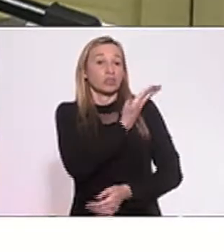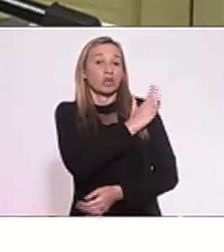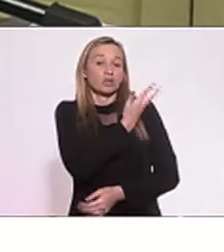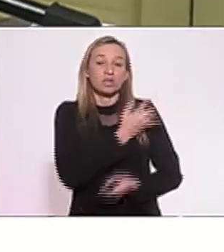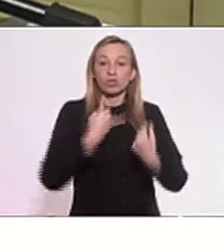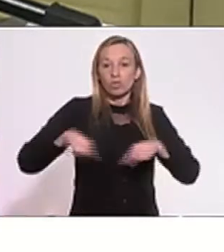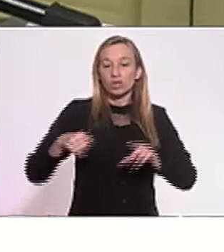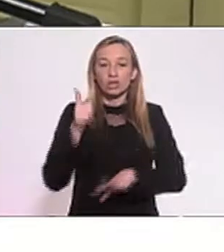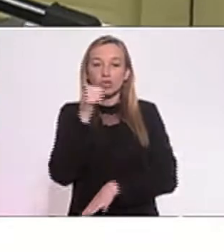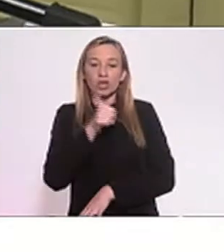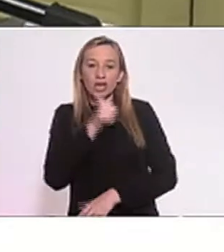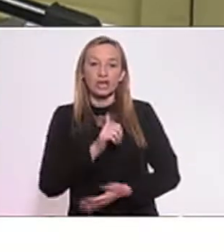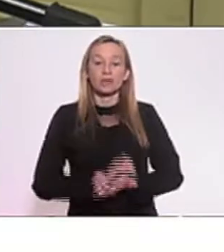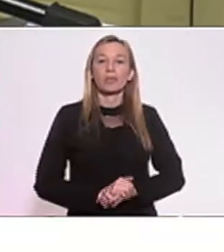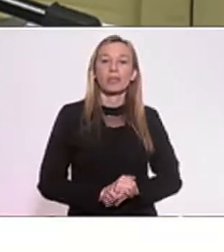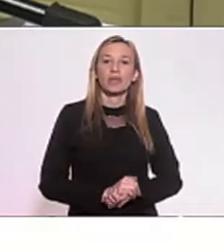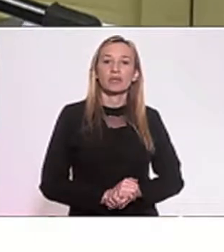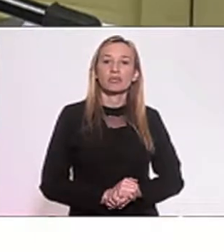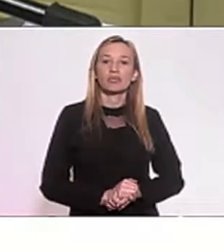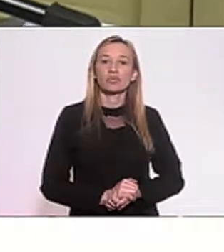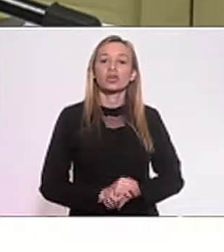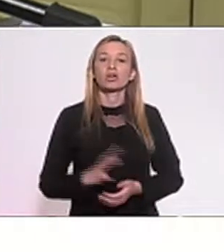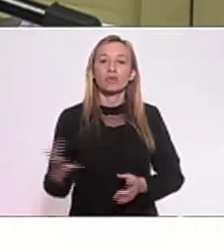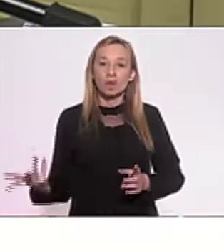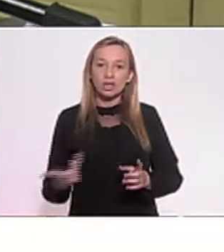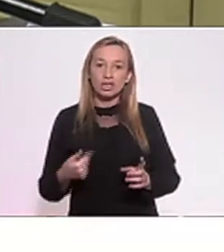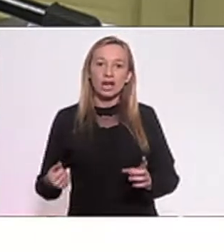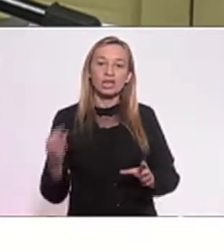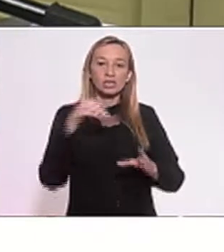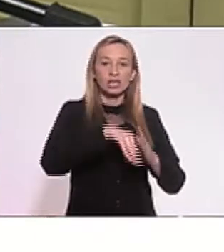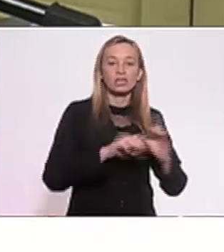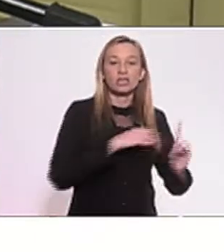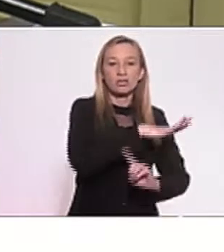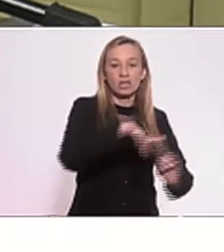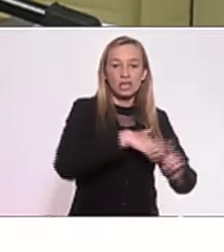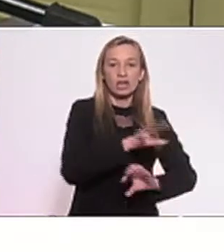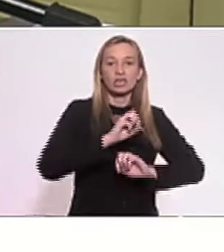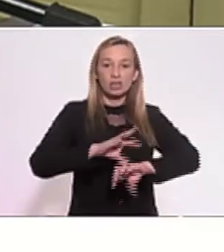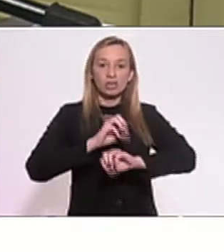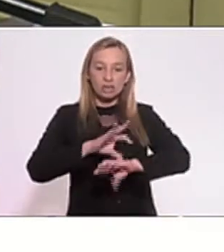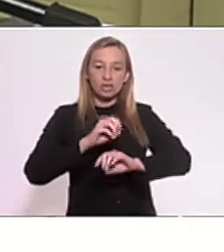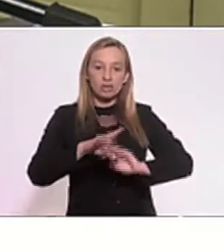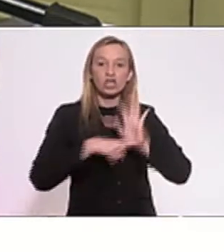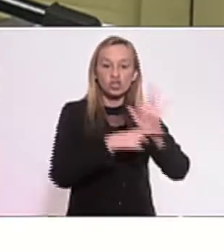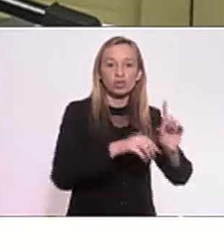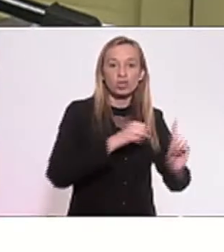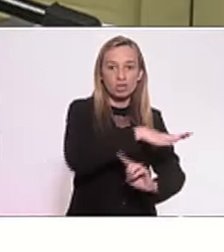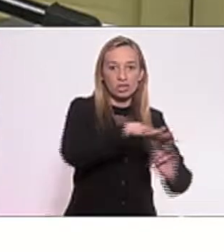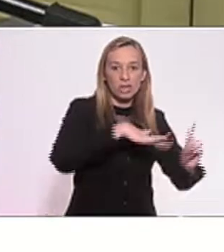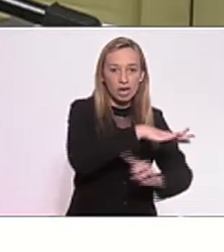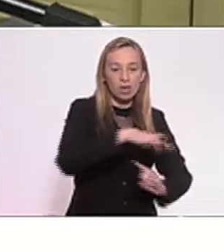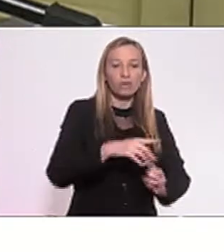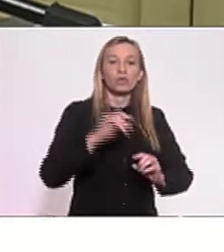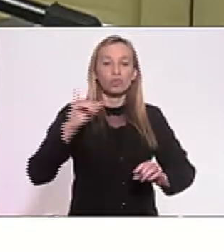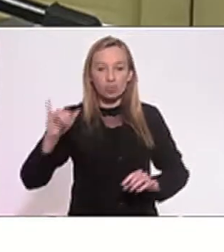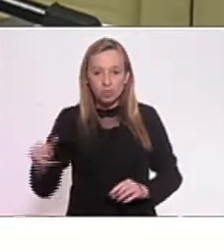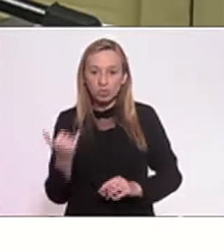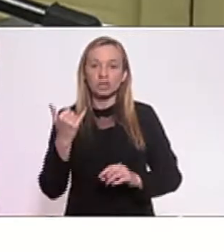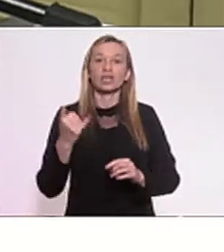contra a Mulher, uma inserção adequada na sociedade, proporcionando educação, assistência social e oportunidades de